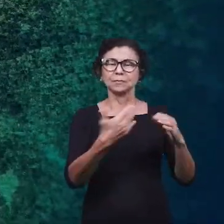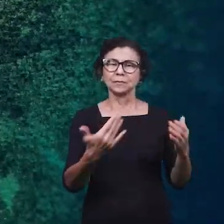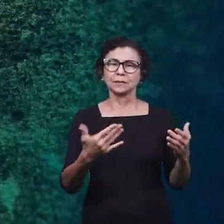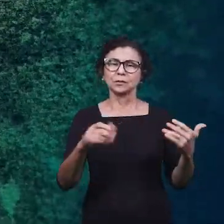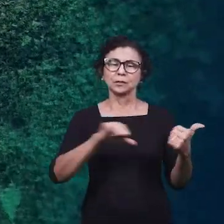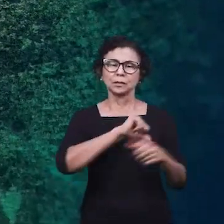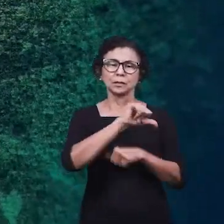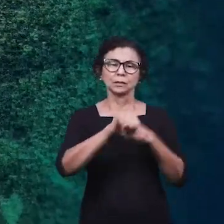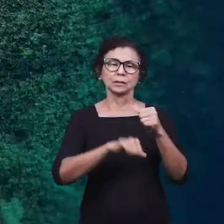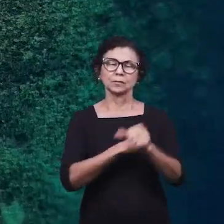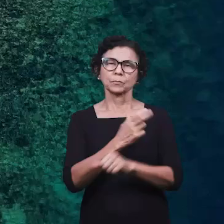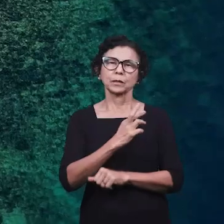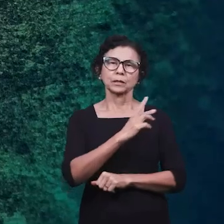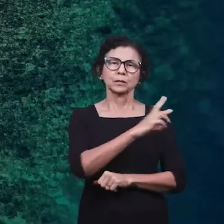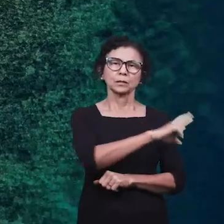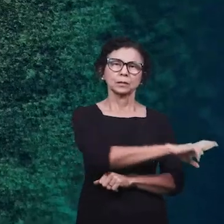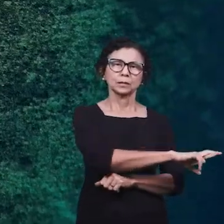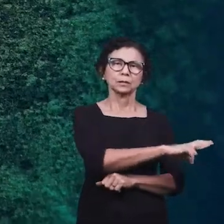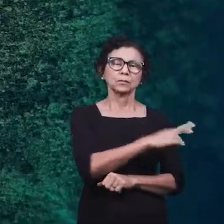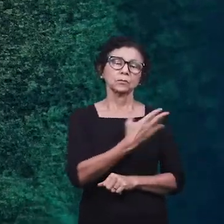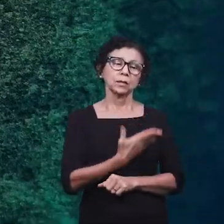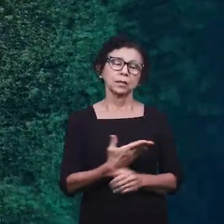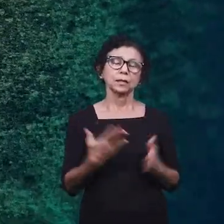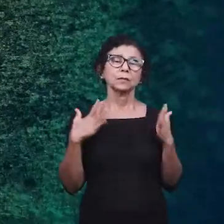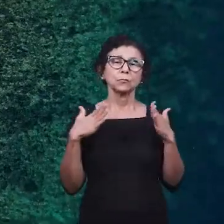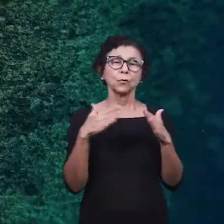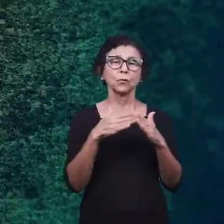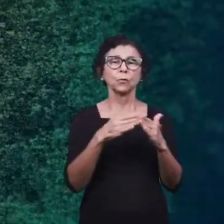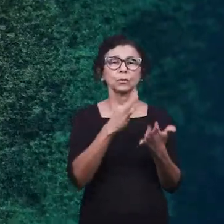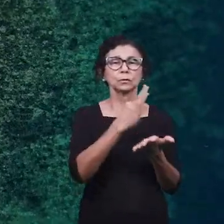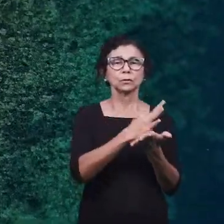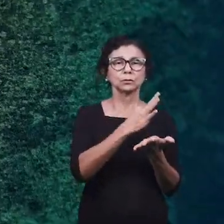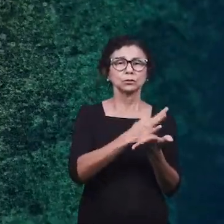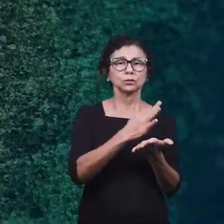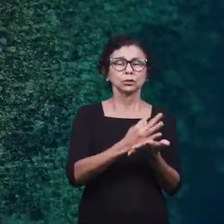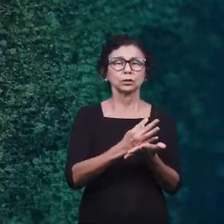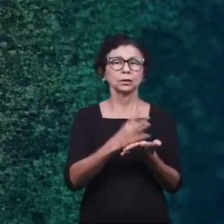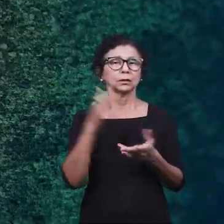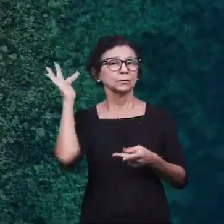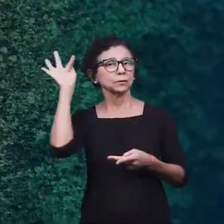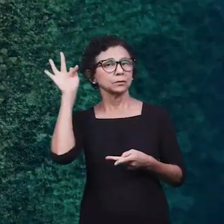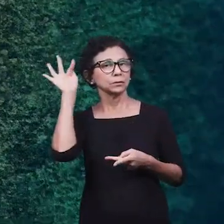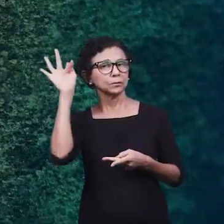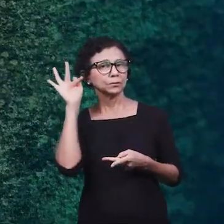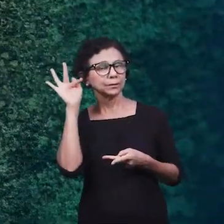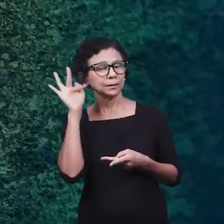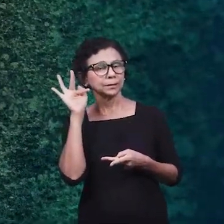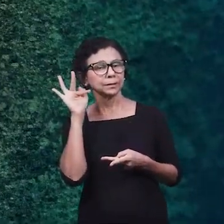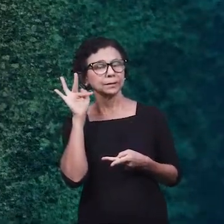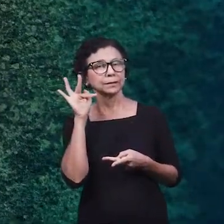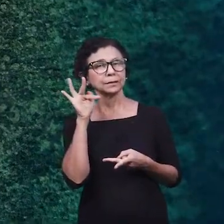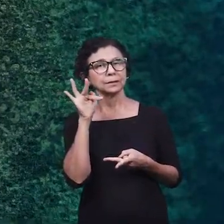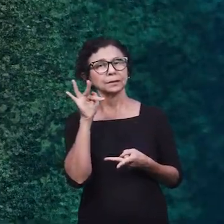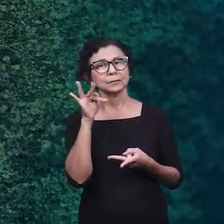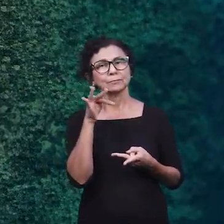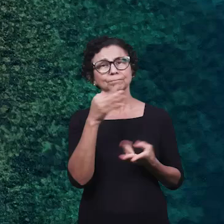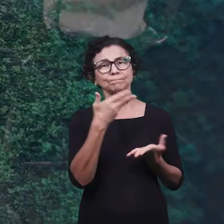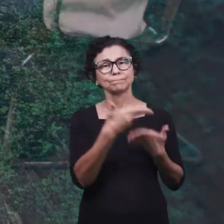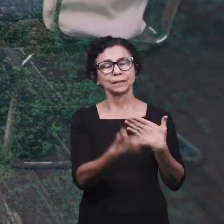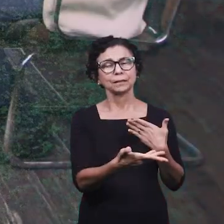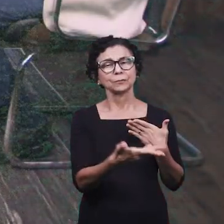coisa, filosofia e teologia, a mudança do sentido da palavra. Então, esse foi o grande